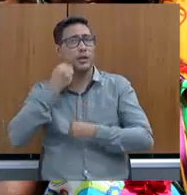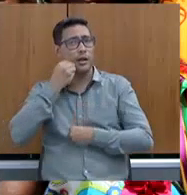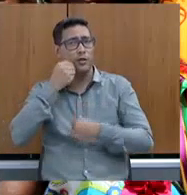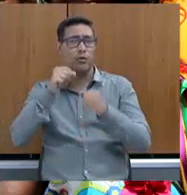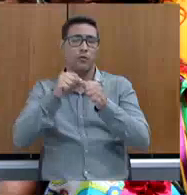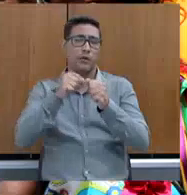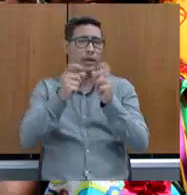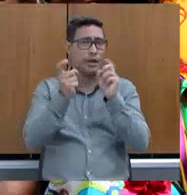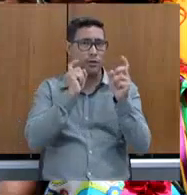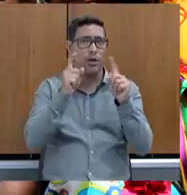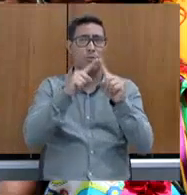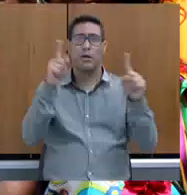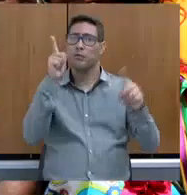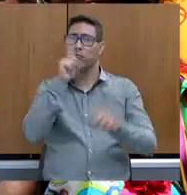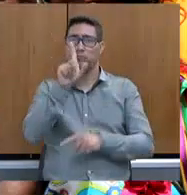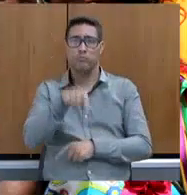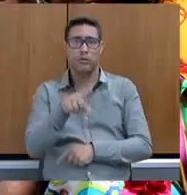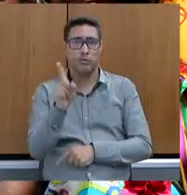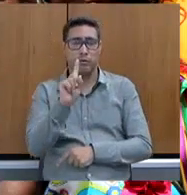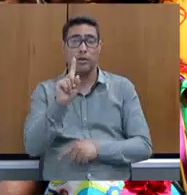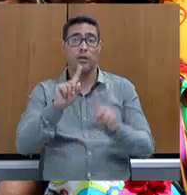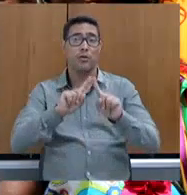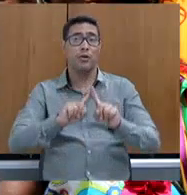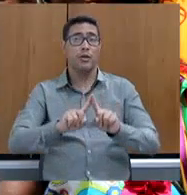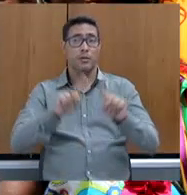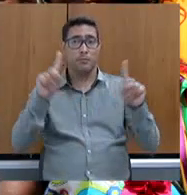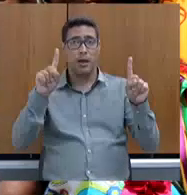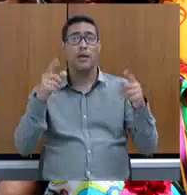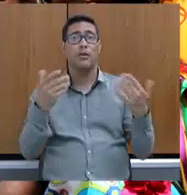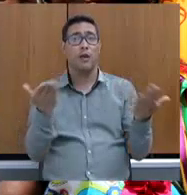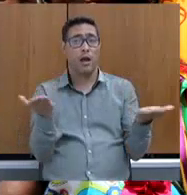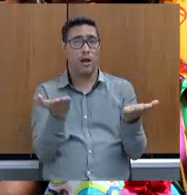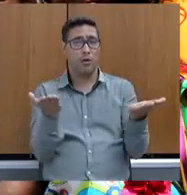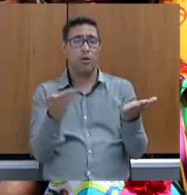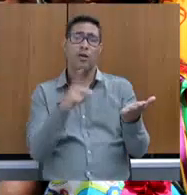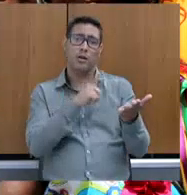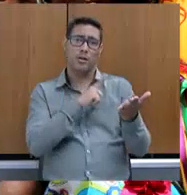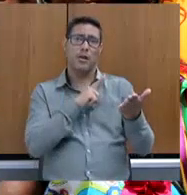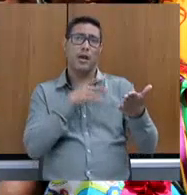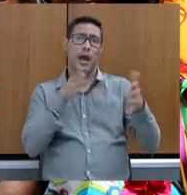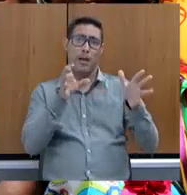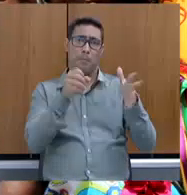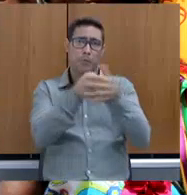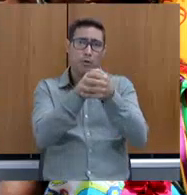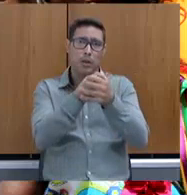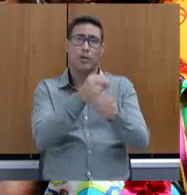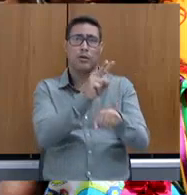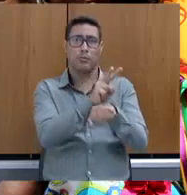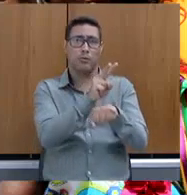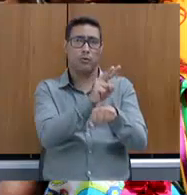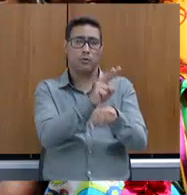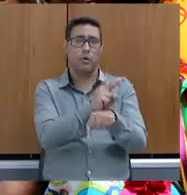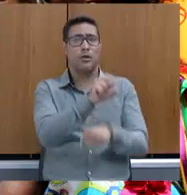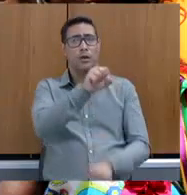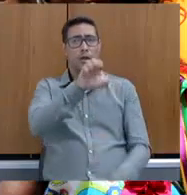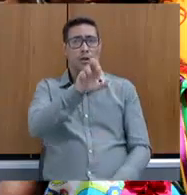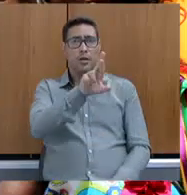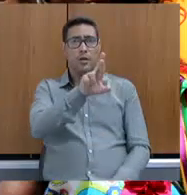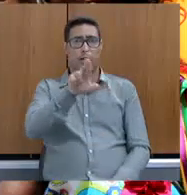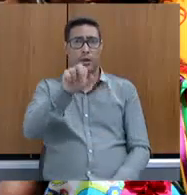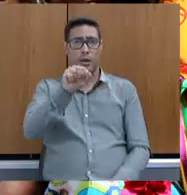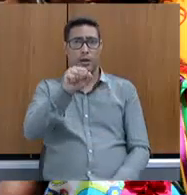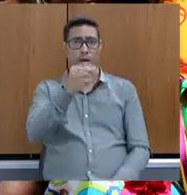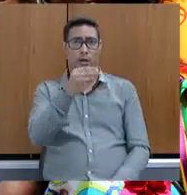do entanto ela tem a o acautelamento a proteção provisória da Serra do Curral e